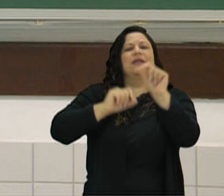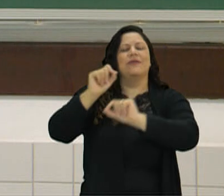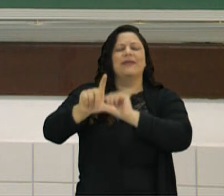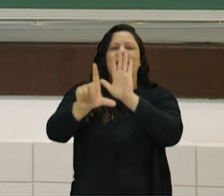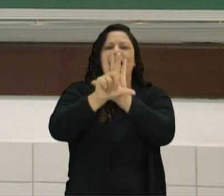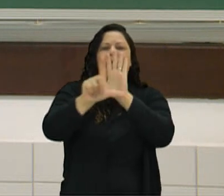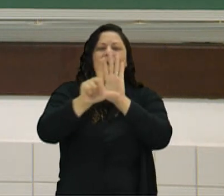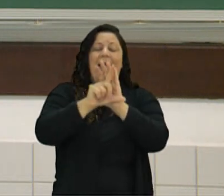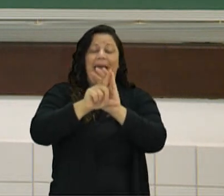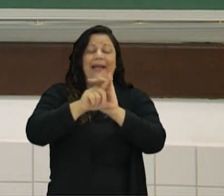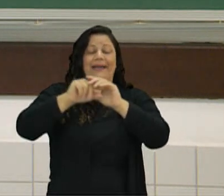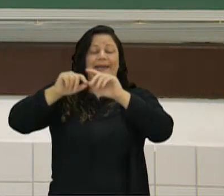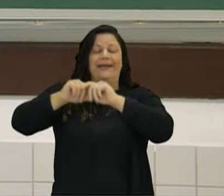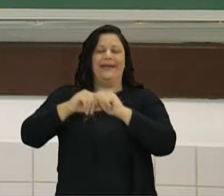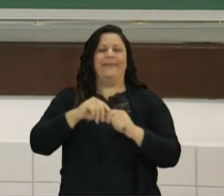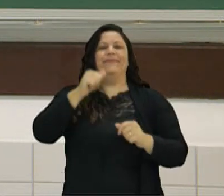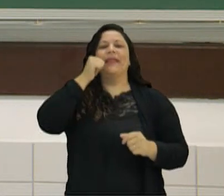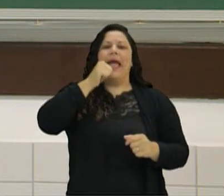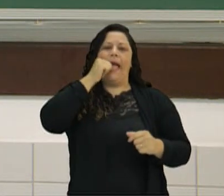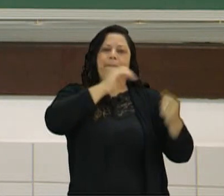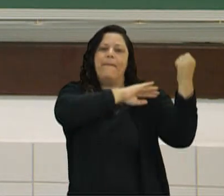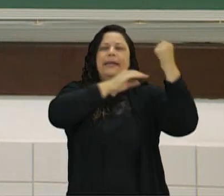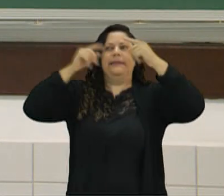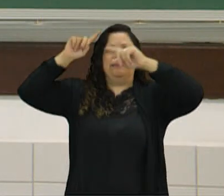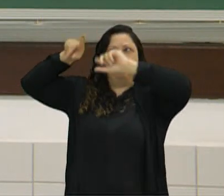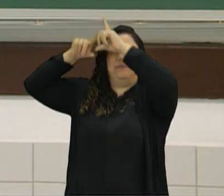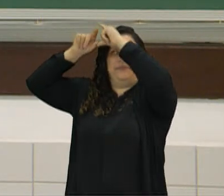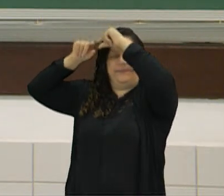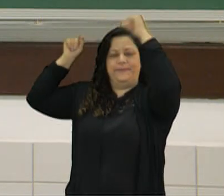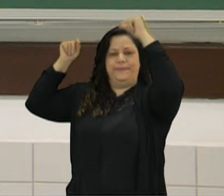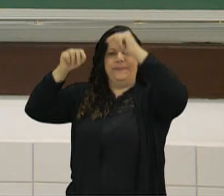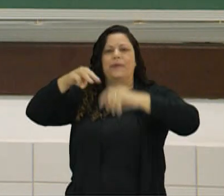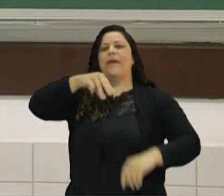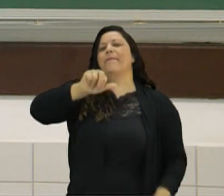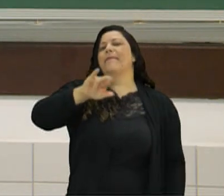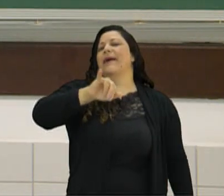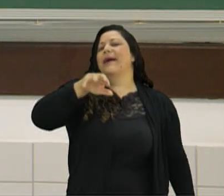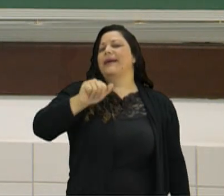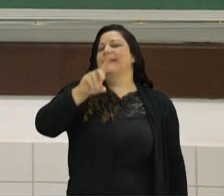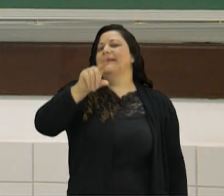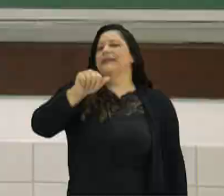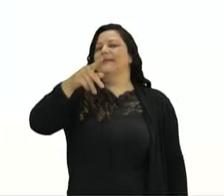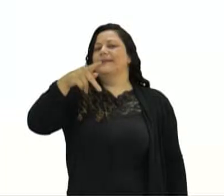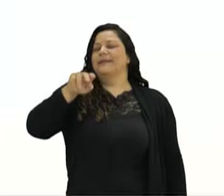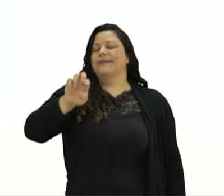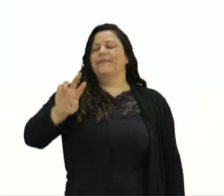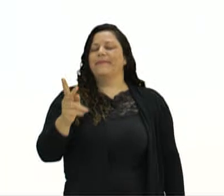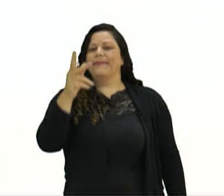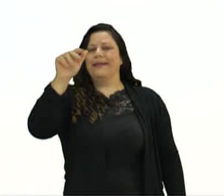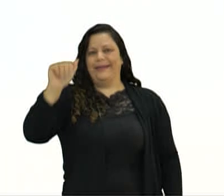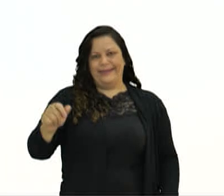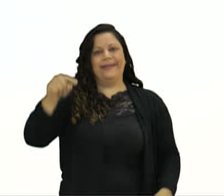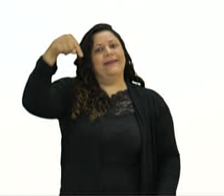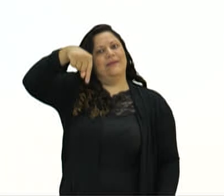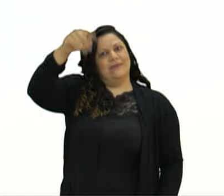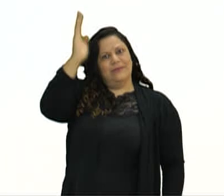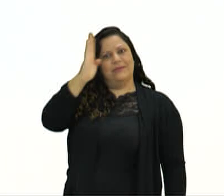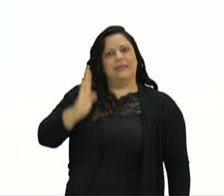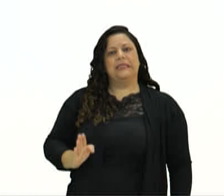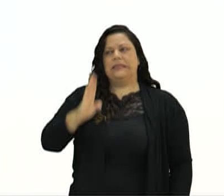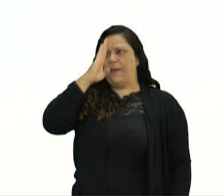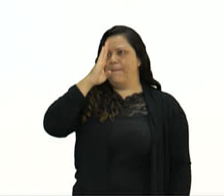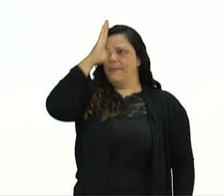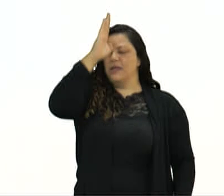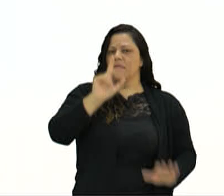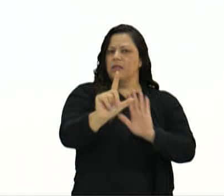Lei 11.340, de 7 de agosto de 2006. No Brasil, essa é a principal lei